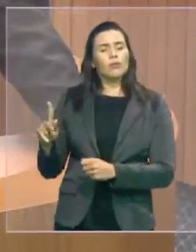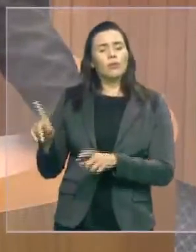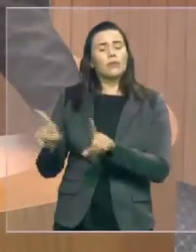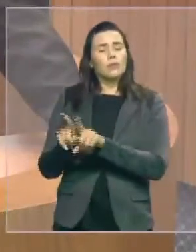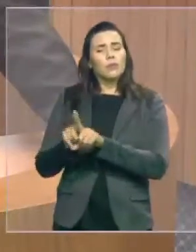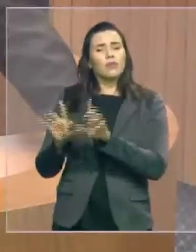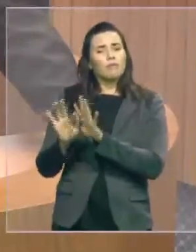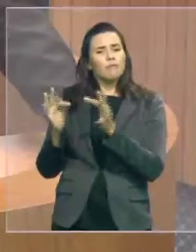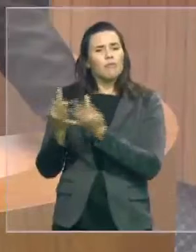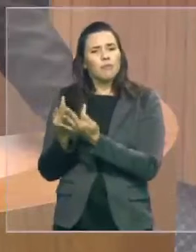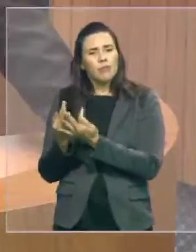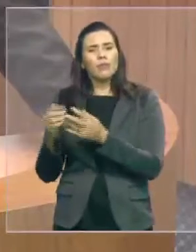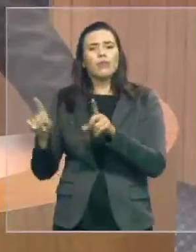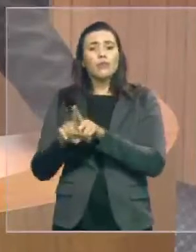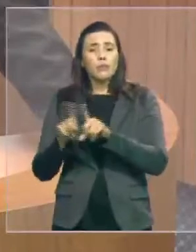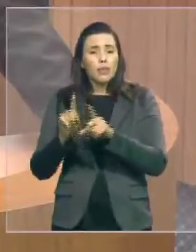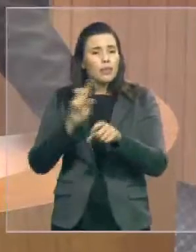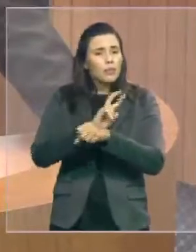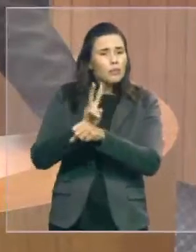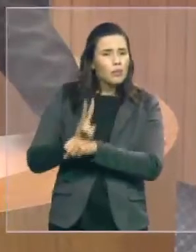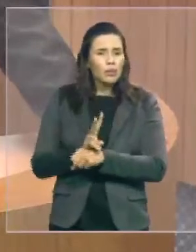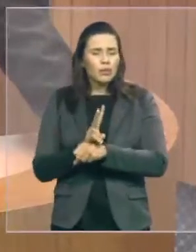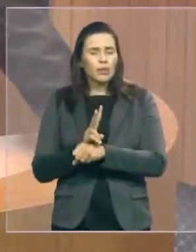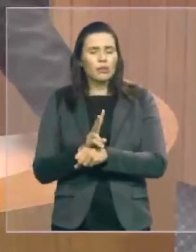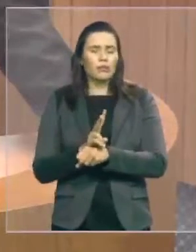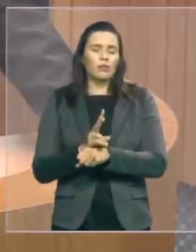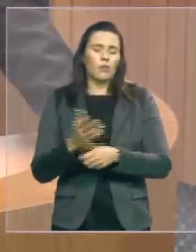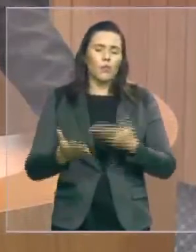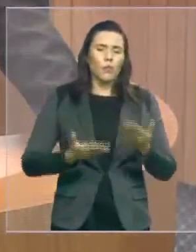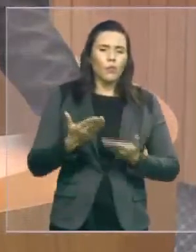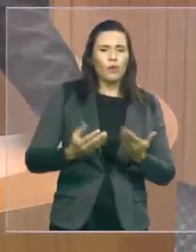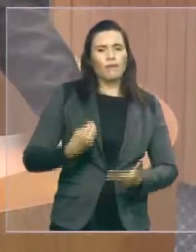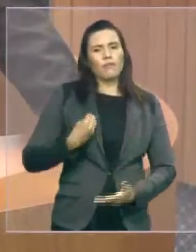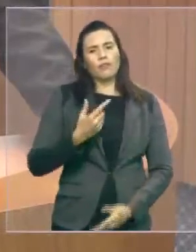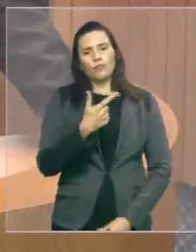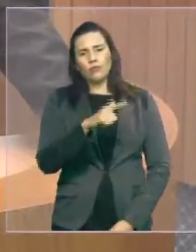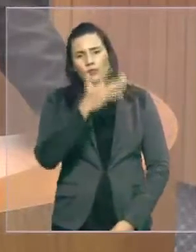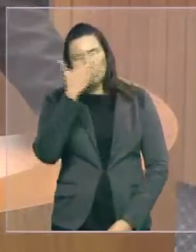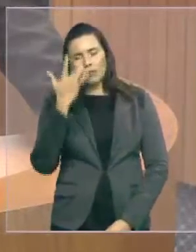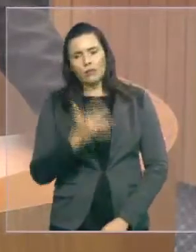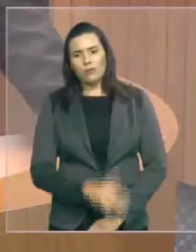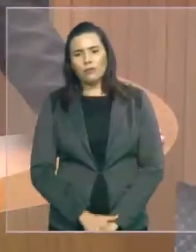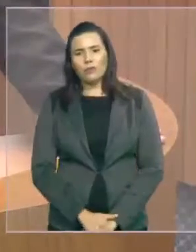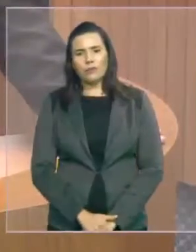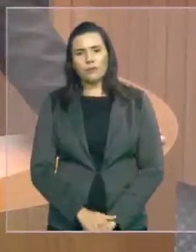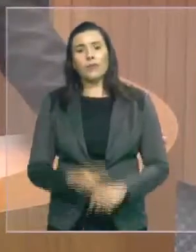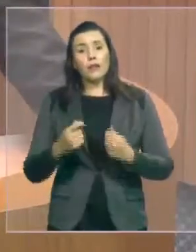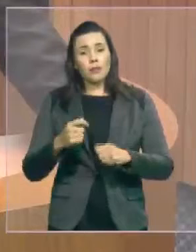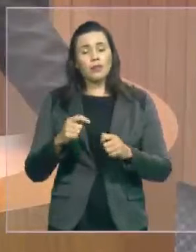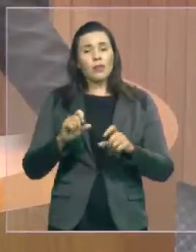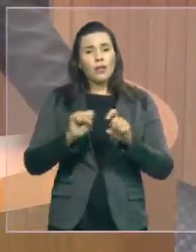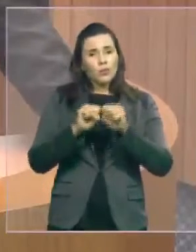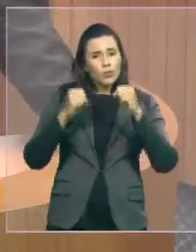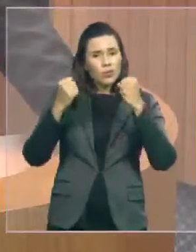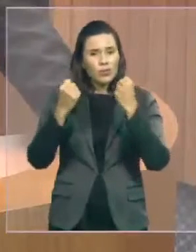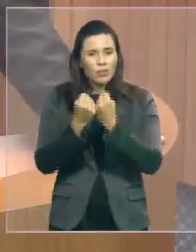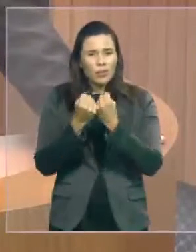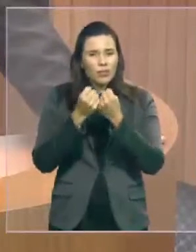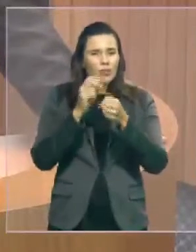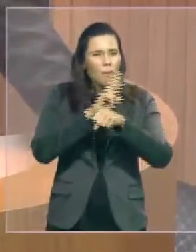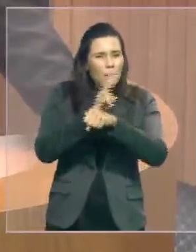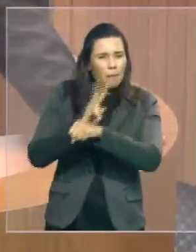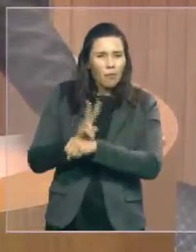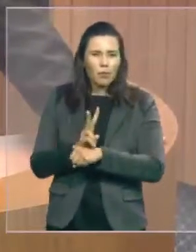que o homem que patrulha as ruas, que guarde a sociedade dos bandidos, não pode ter sua